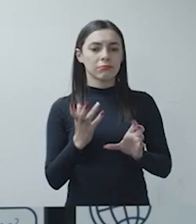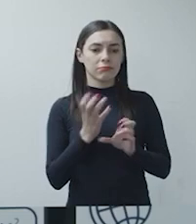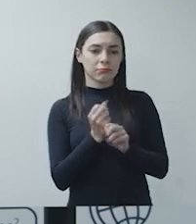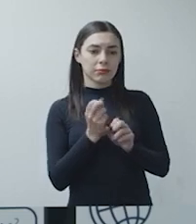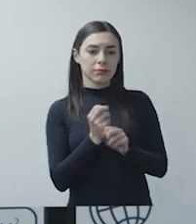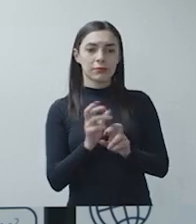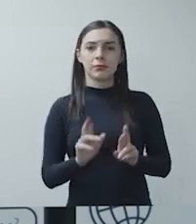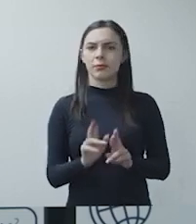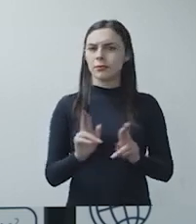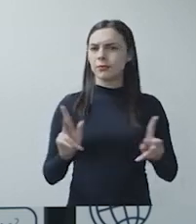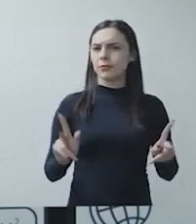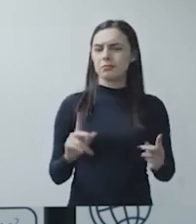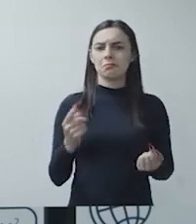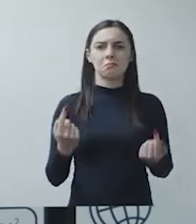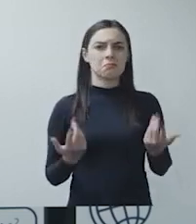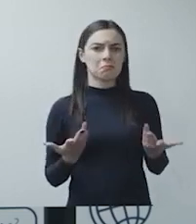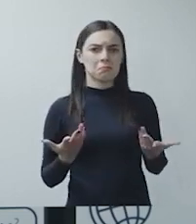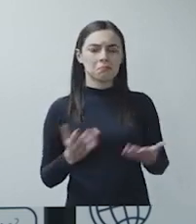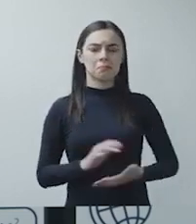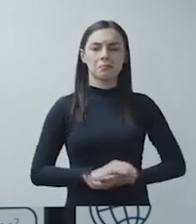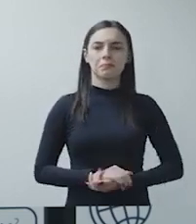ponto entre eles.